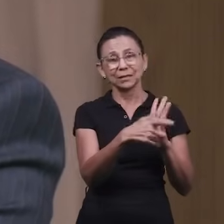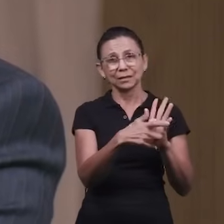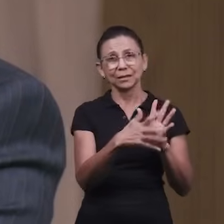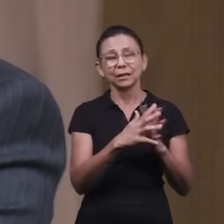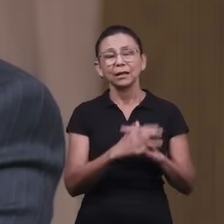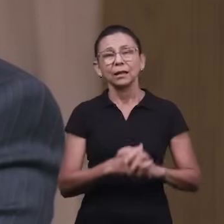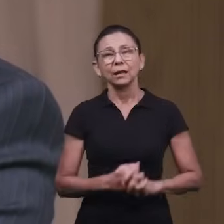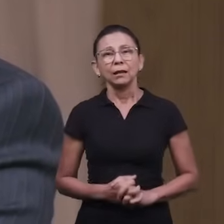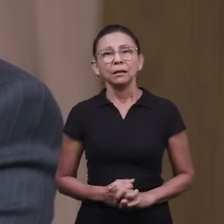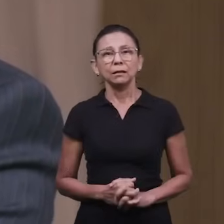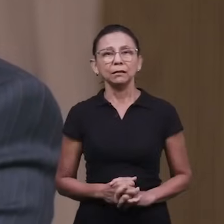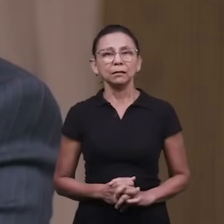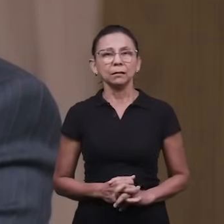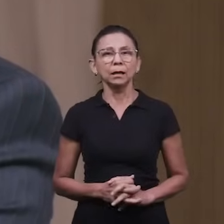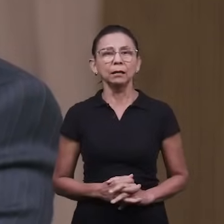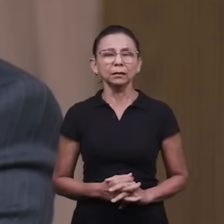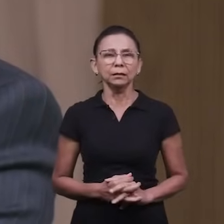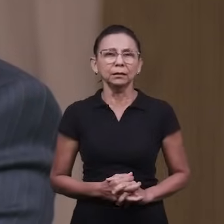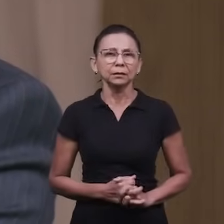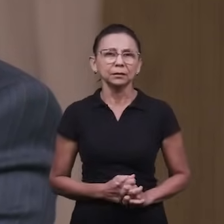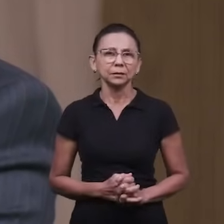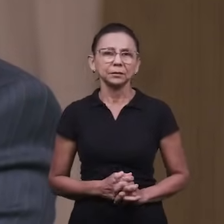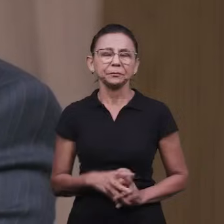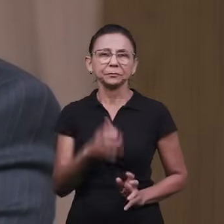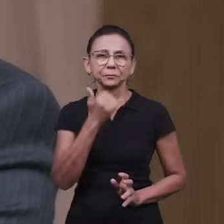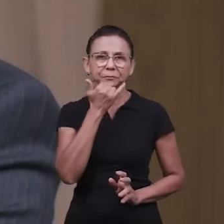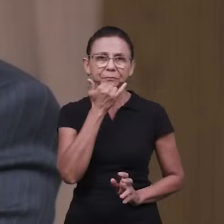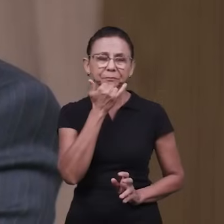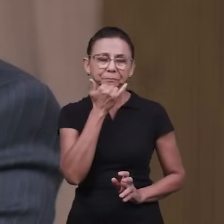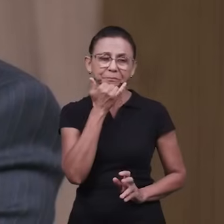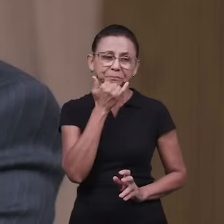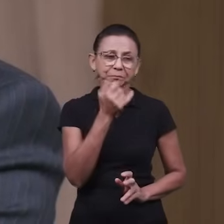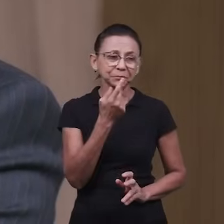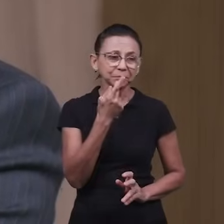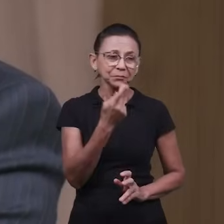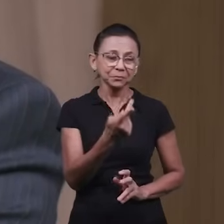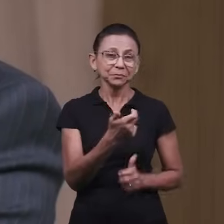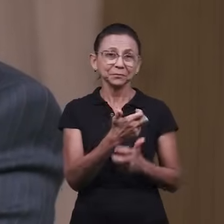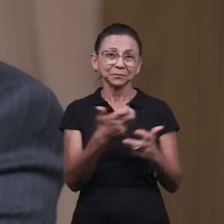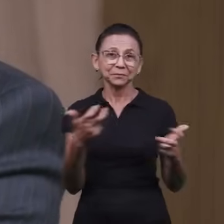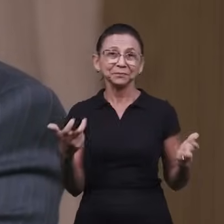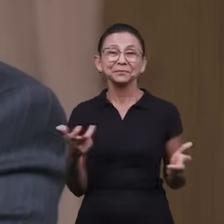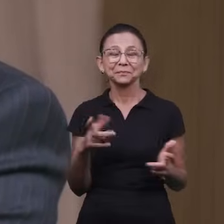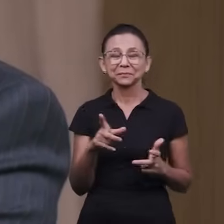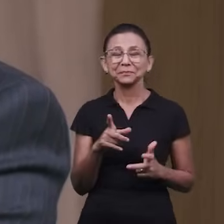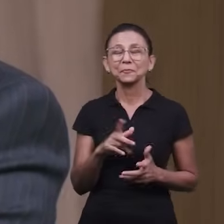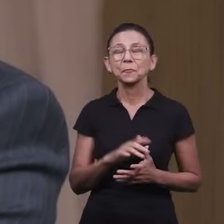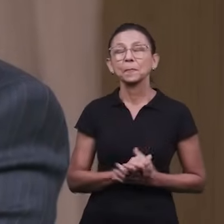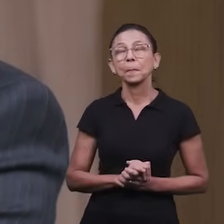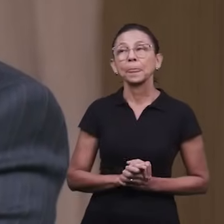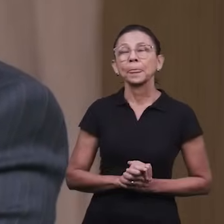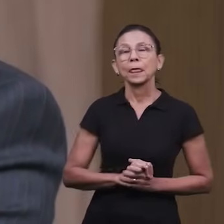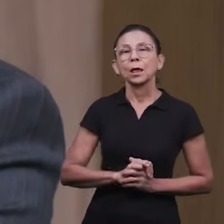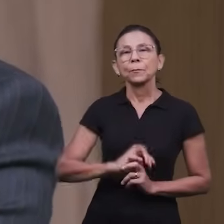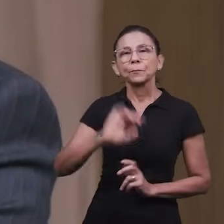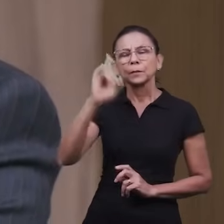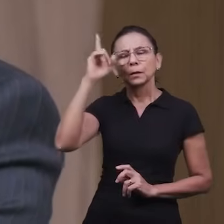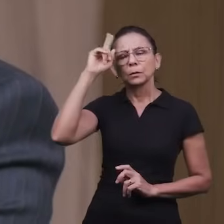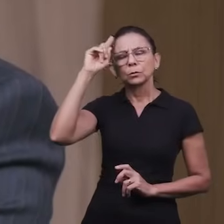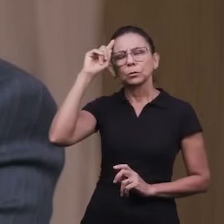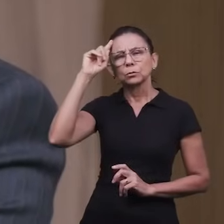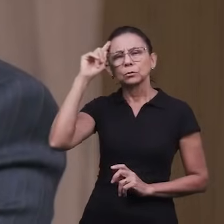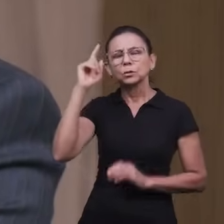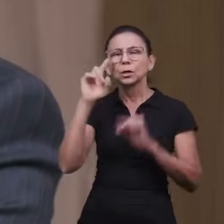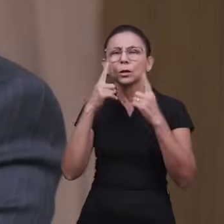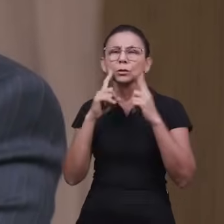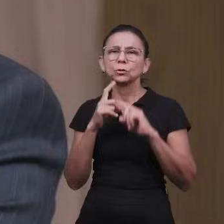vamos falar aqui, como que Deus conhece muito bem as nossas vidas, né? Ela diz assim: todos os dias eu estou chorando.